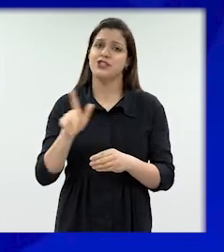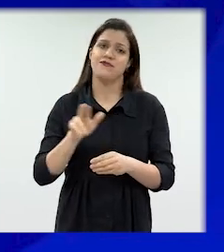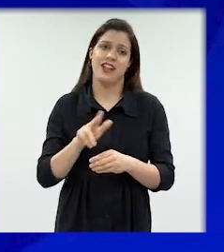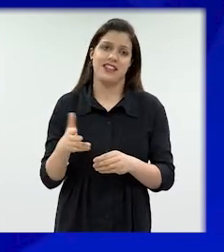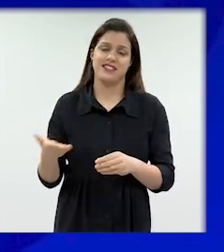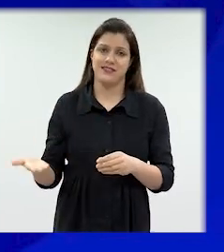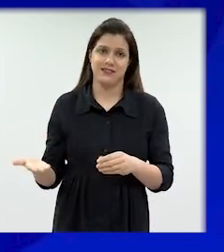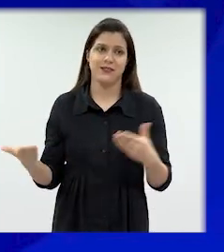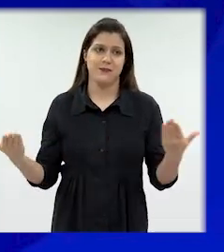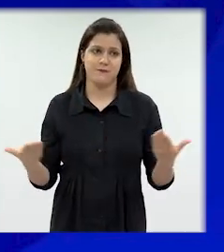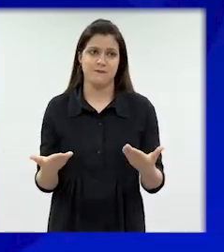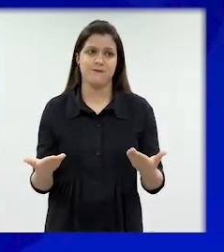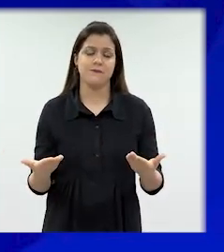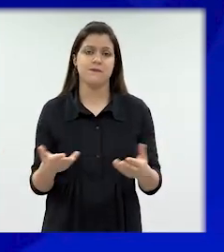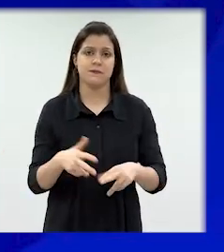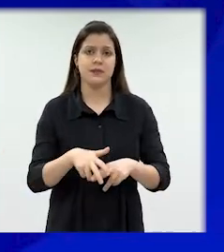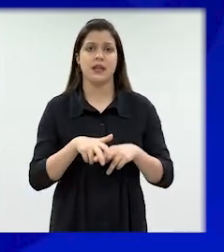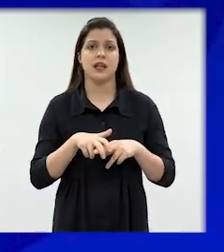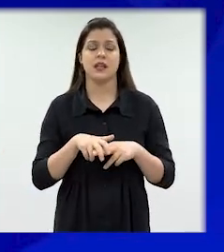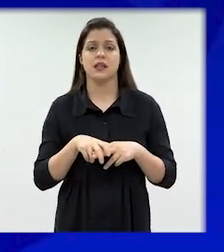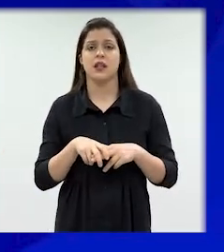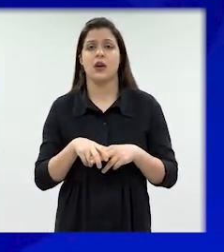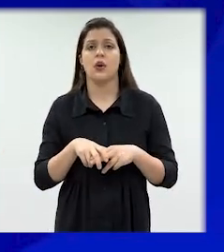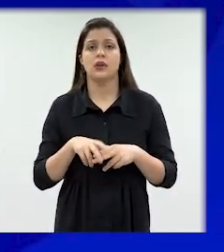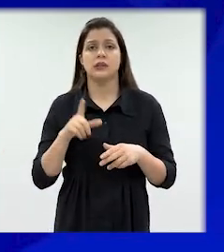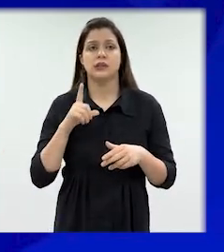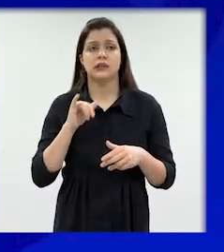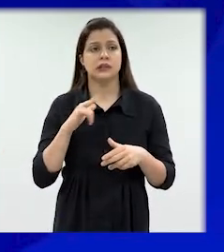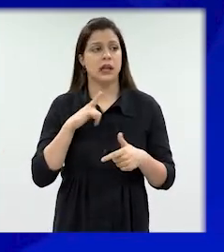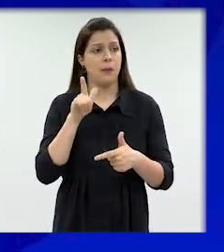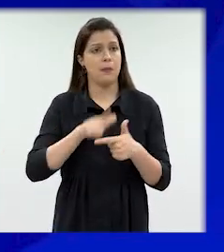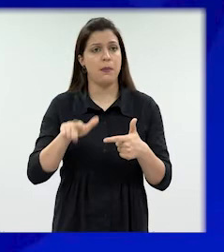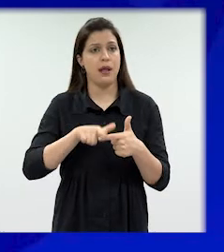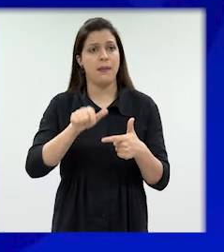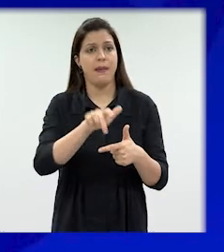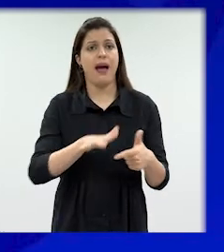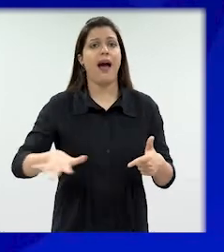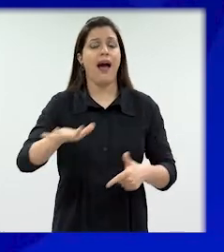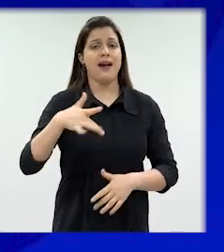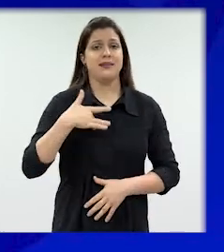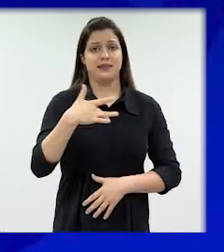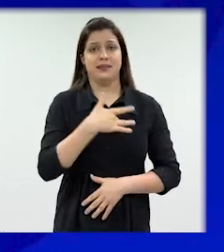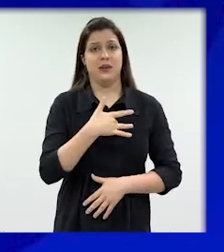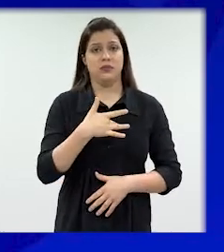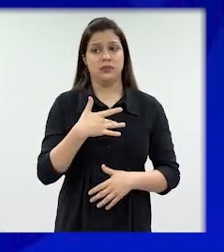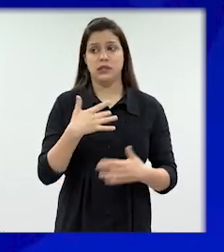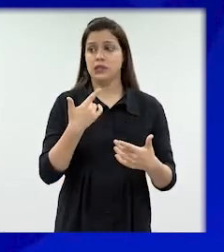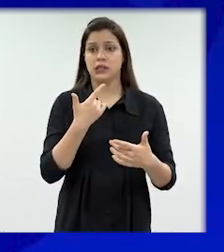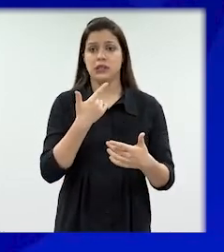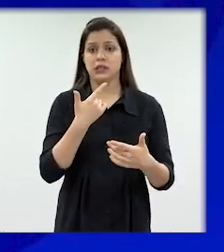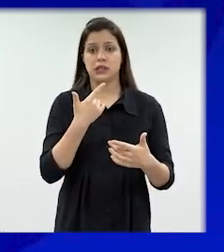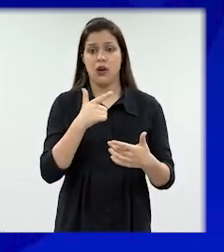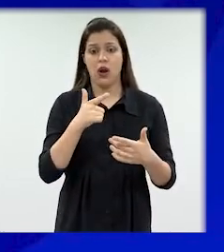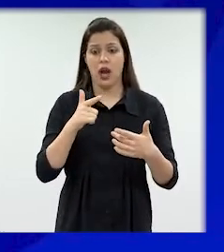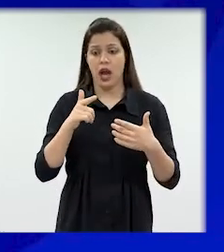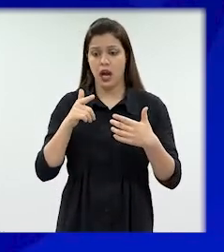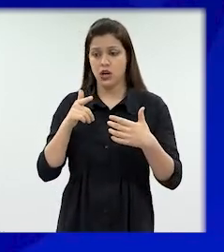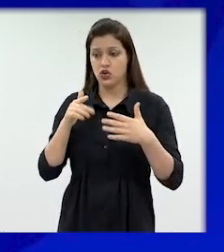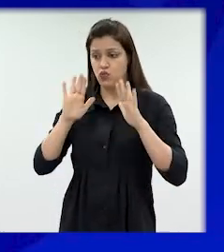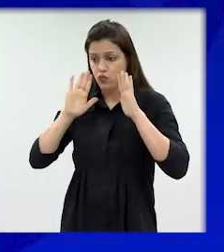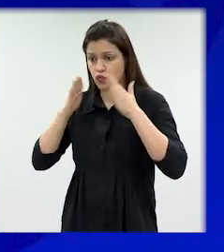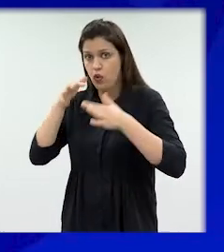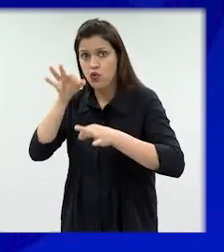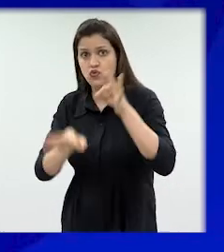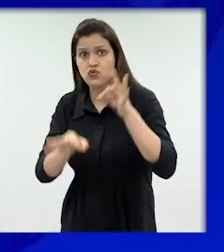tantos problemas, e principalmente problemas na área de saúde, que é uma área que não está afeta a Justiça Eleitoral. E nós temos que